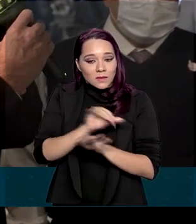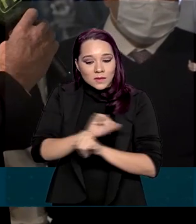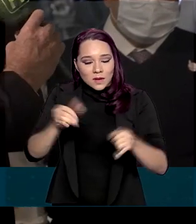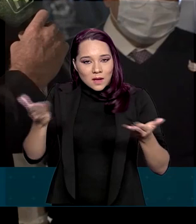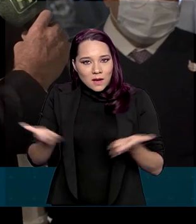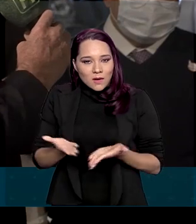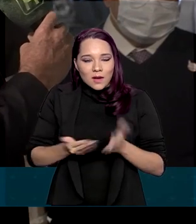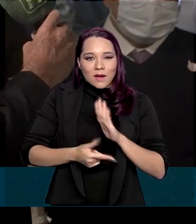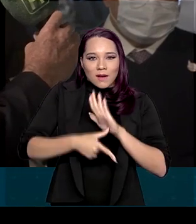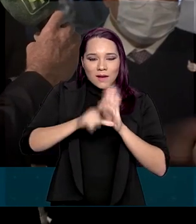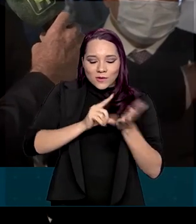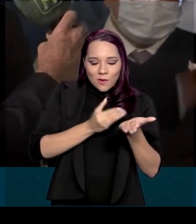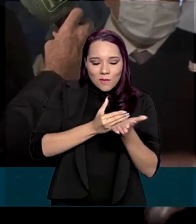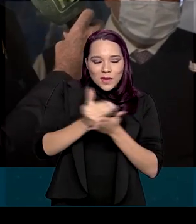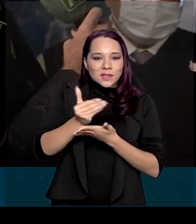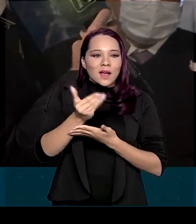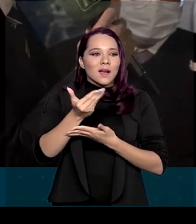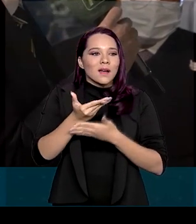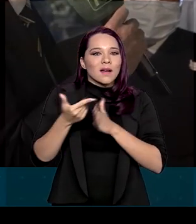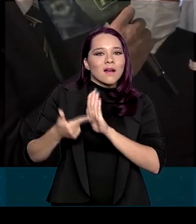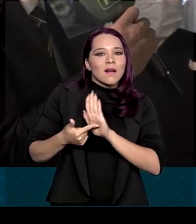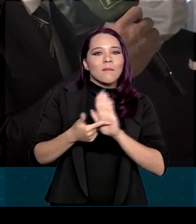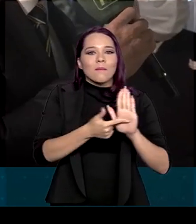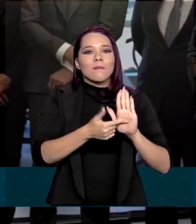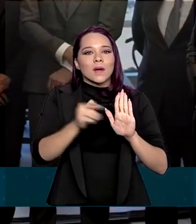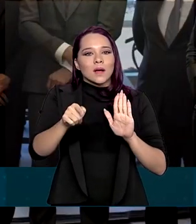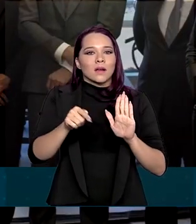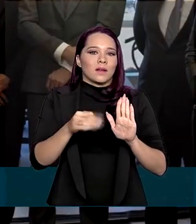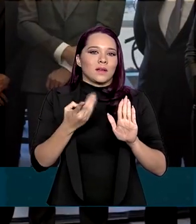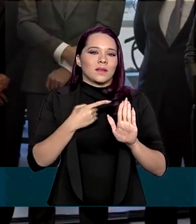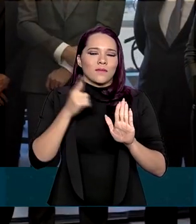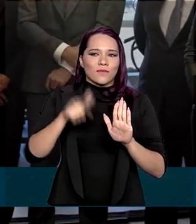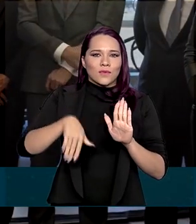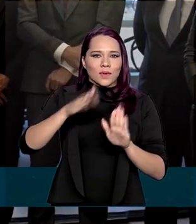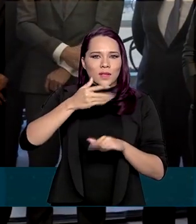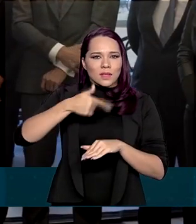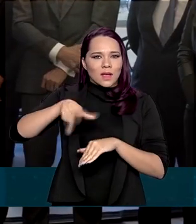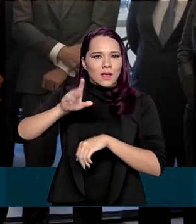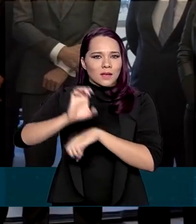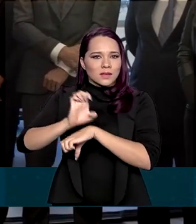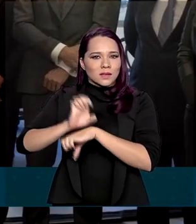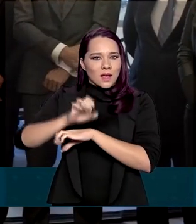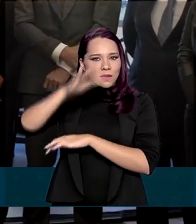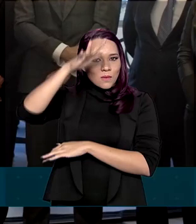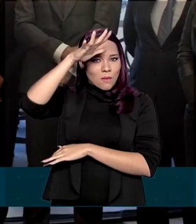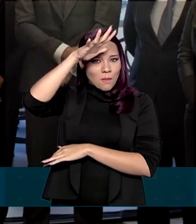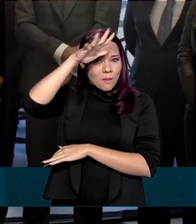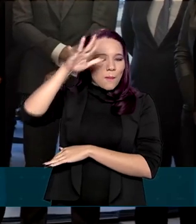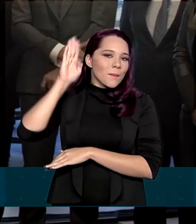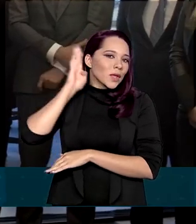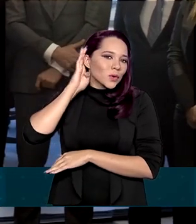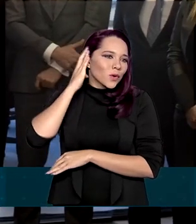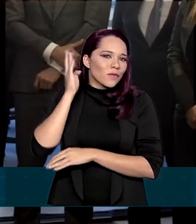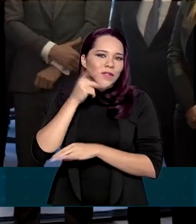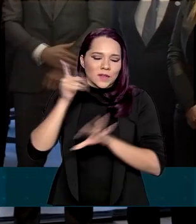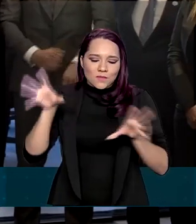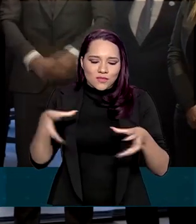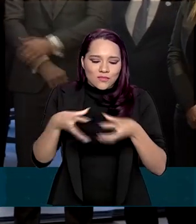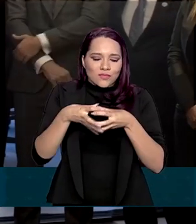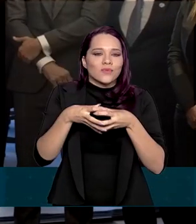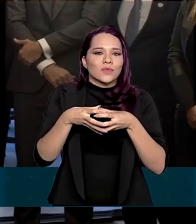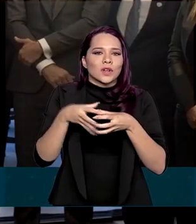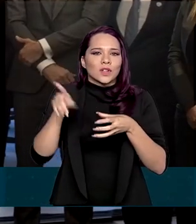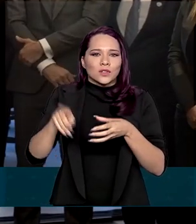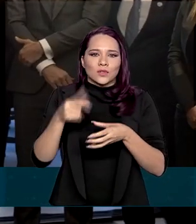minha pré-campanha e campanha, fui no teu estado, Mato Grosso, né, e falava em fundir 2 ministérios, da agricultura e meio